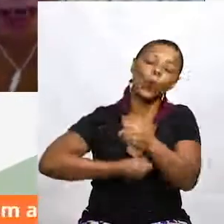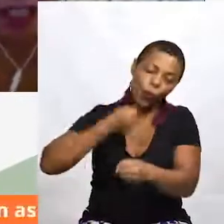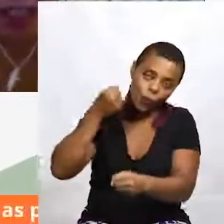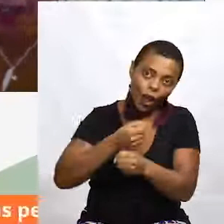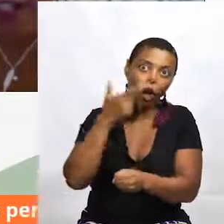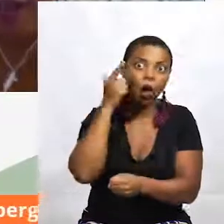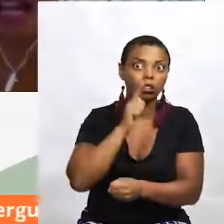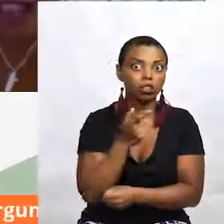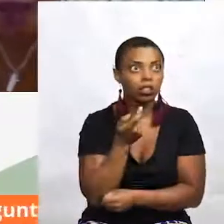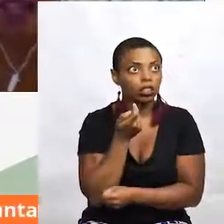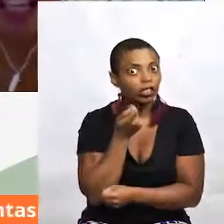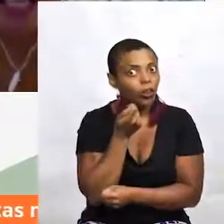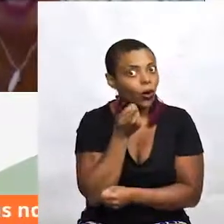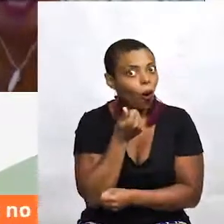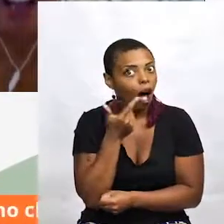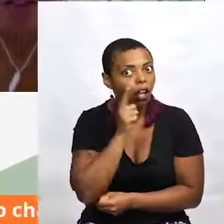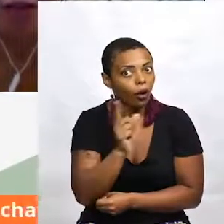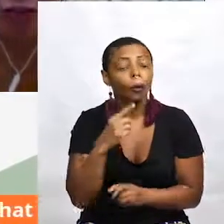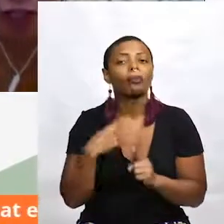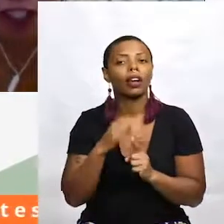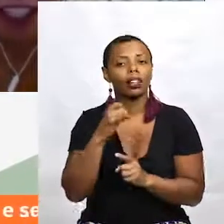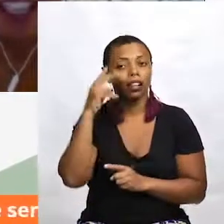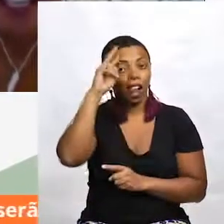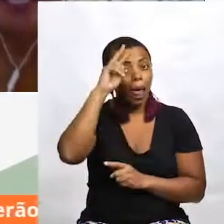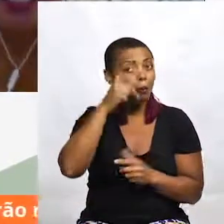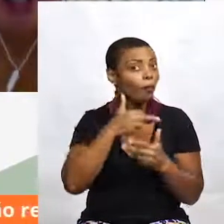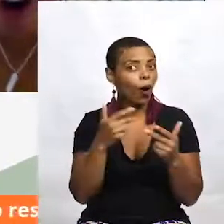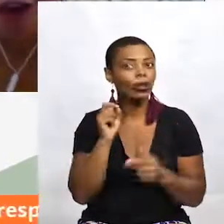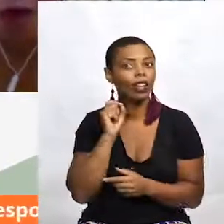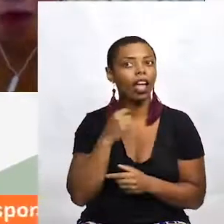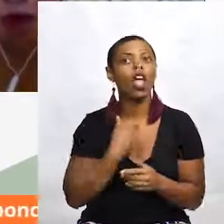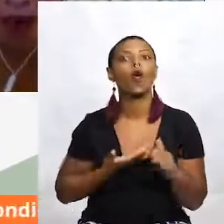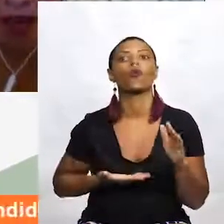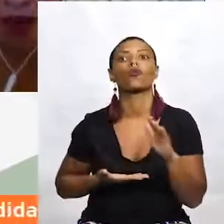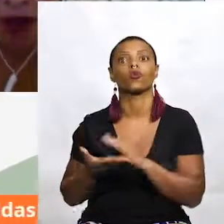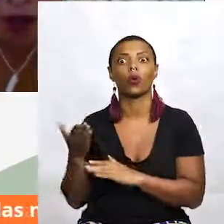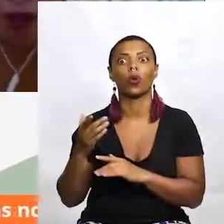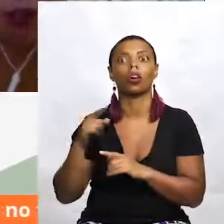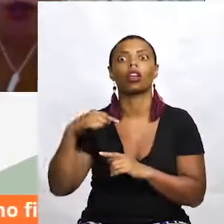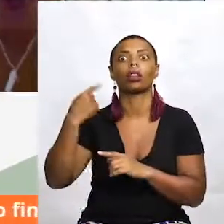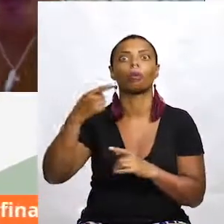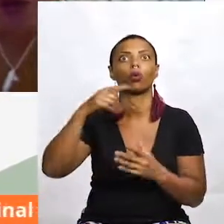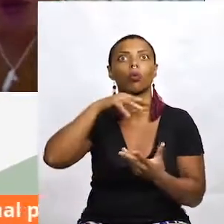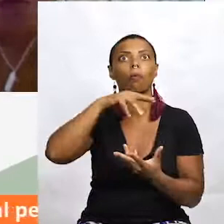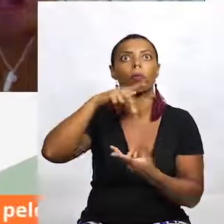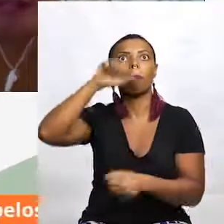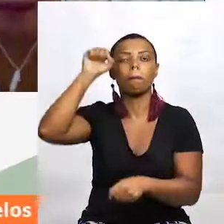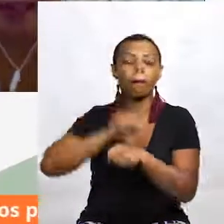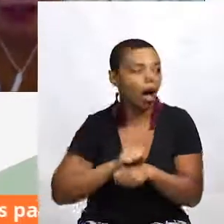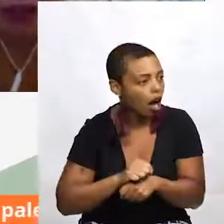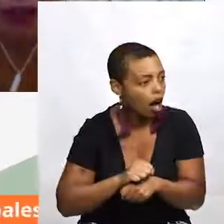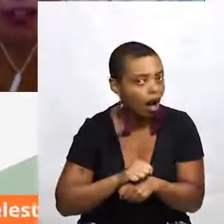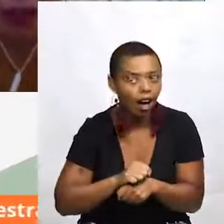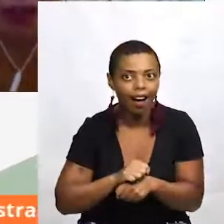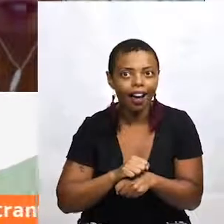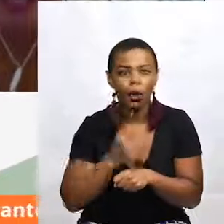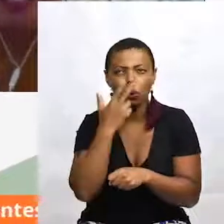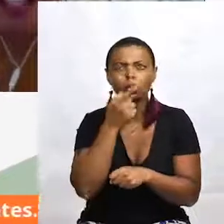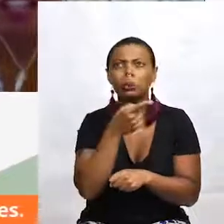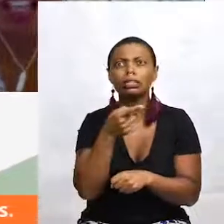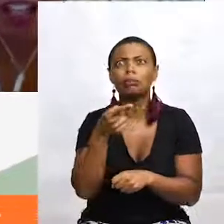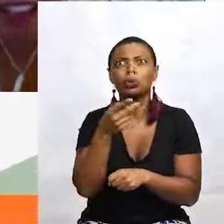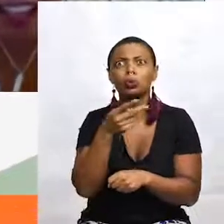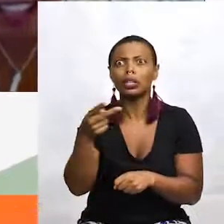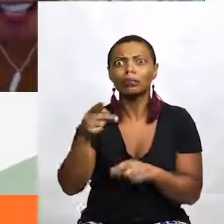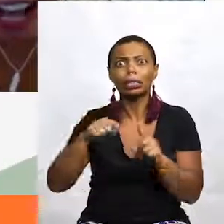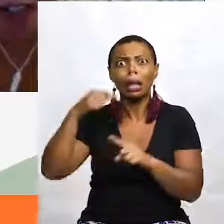um tris, porque se vocês lembrarem bem, eu fui e logo o mundo parou, porque o mundo parou uma semana ou duas depois.